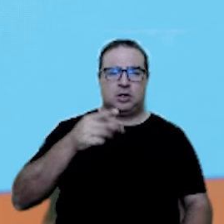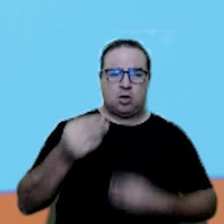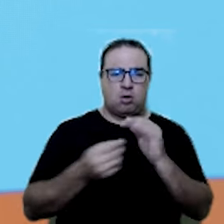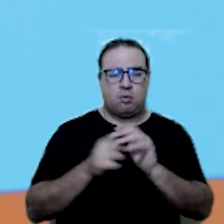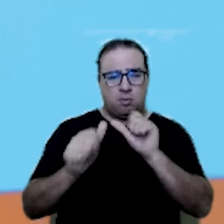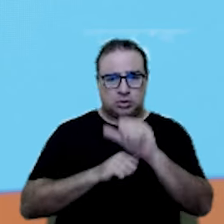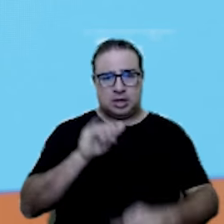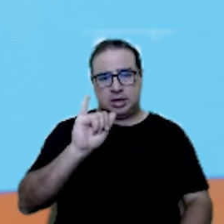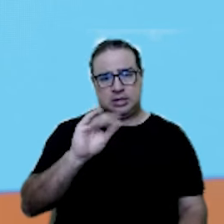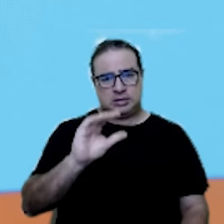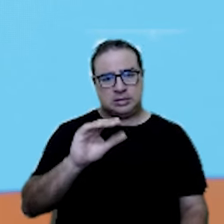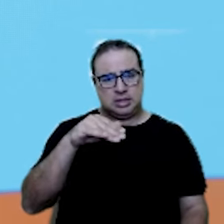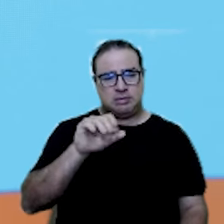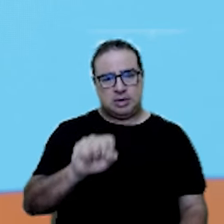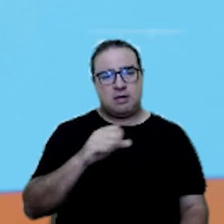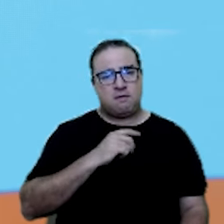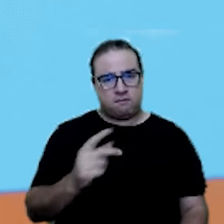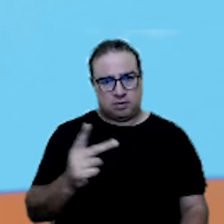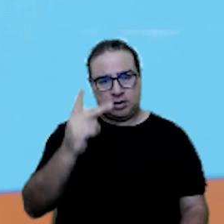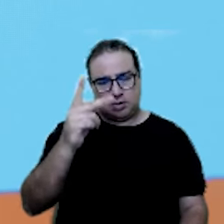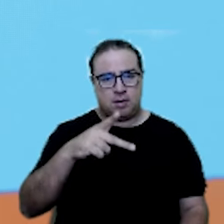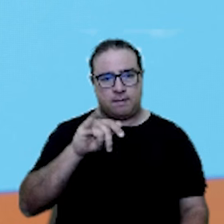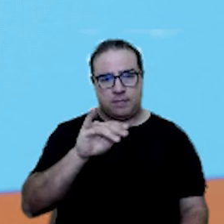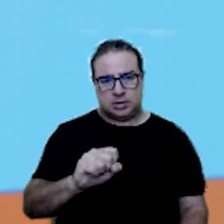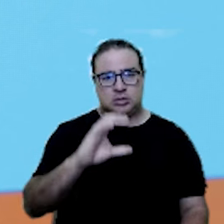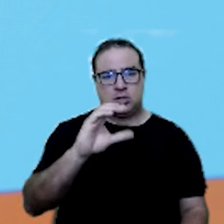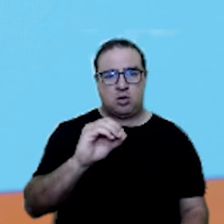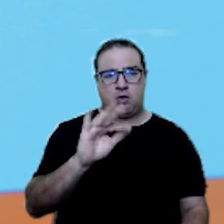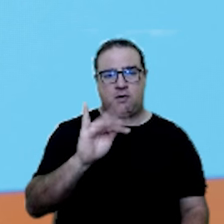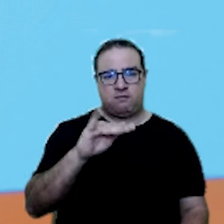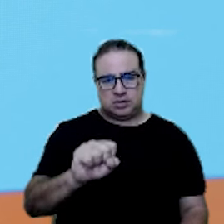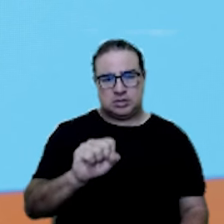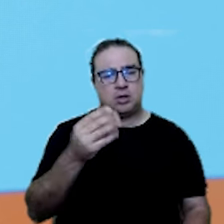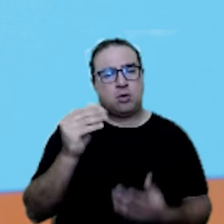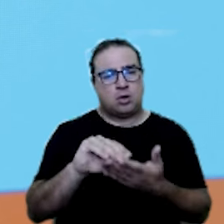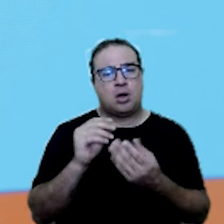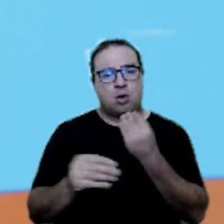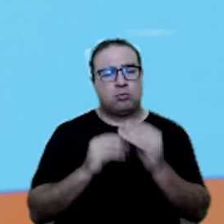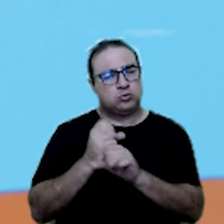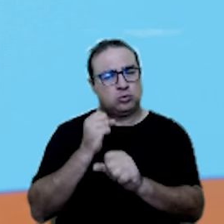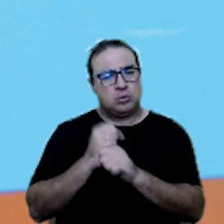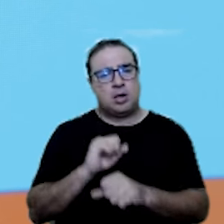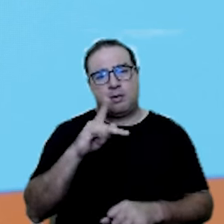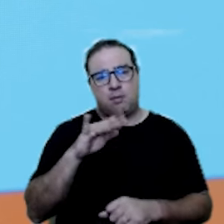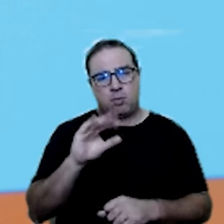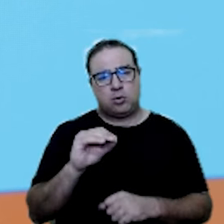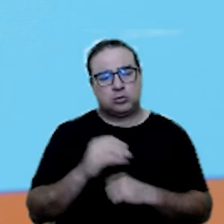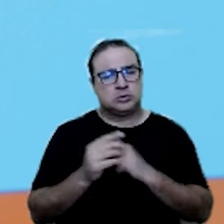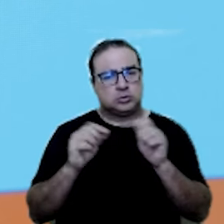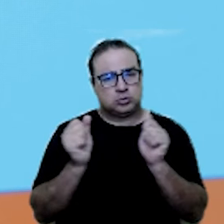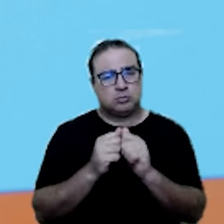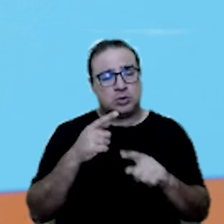que você tirar do ICMS o valor do PIS e cofins para você não colocar eh calcular né o imposto em